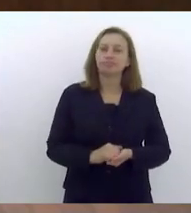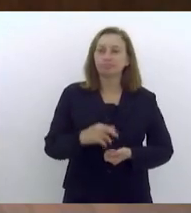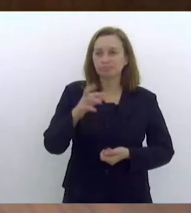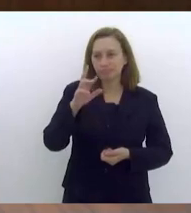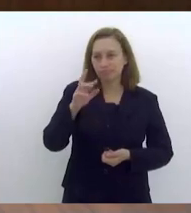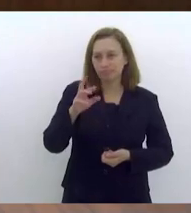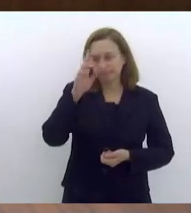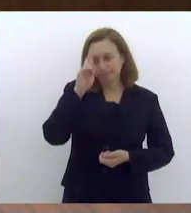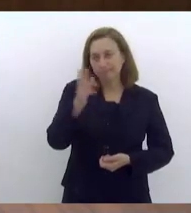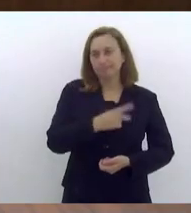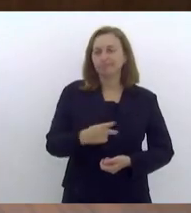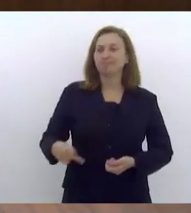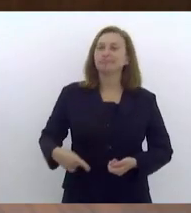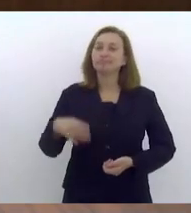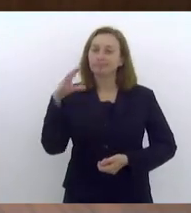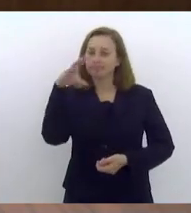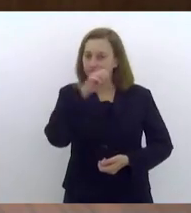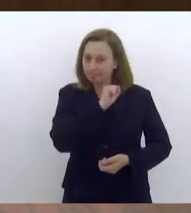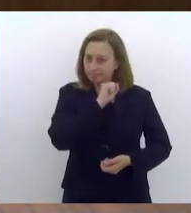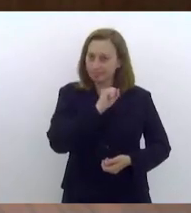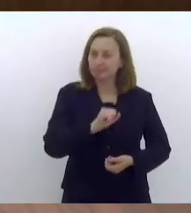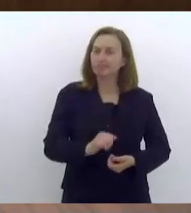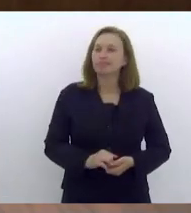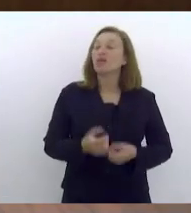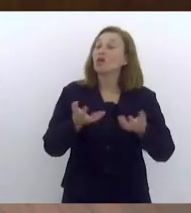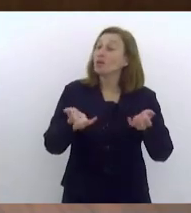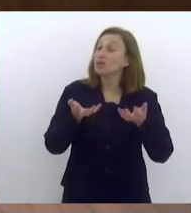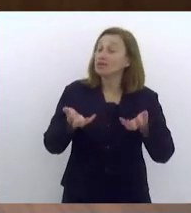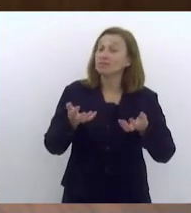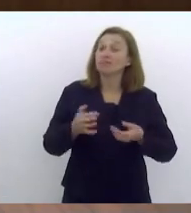presidente, rapidamente, eu quero